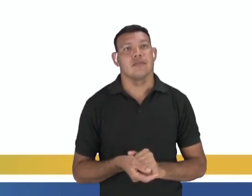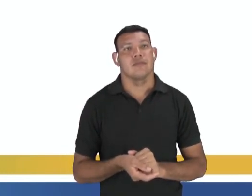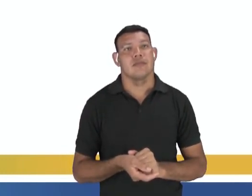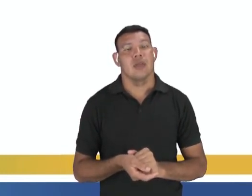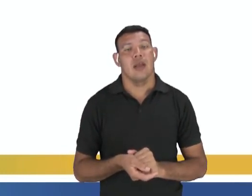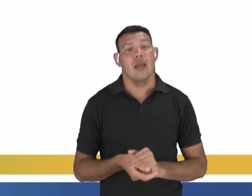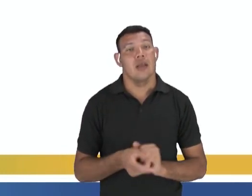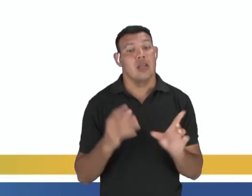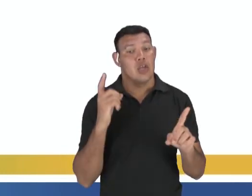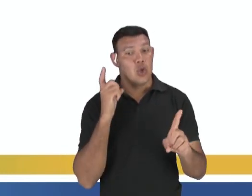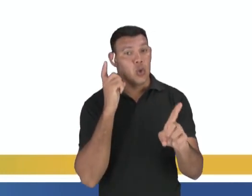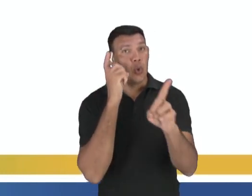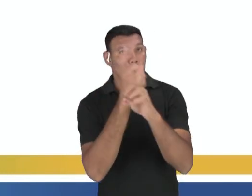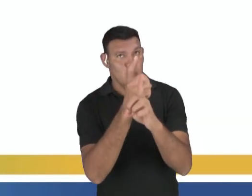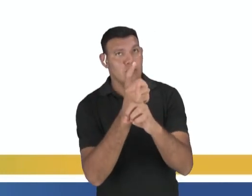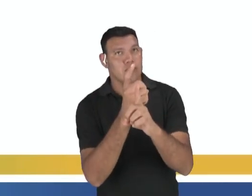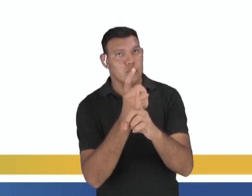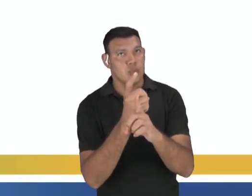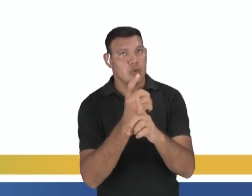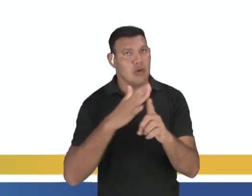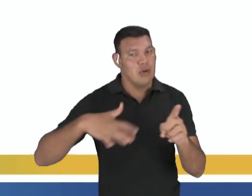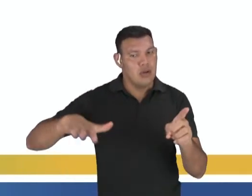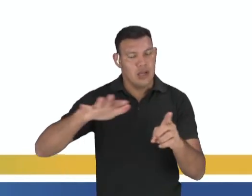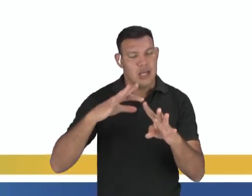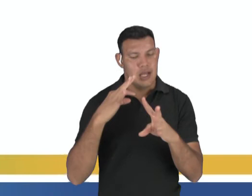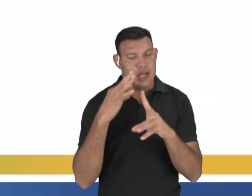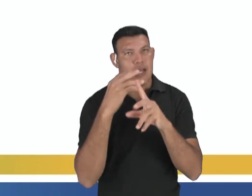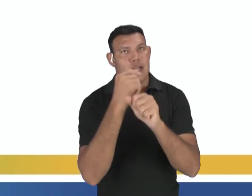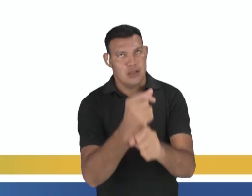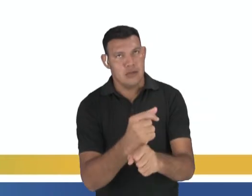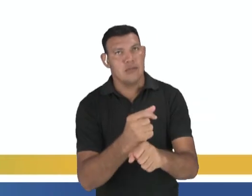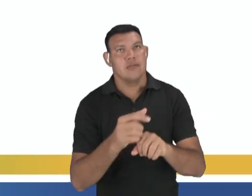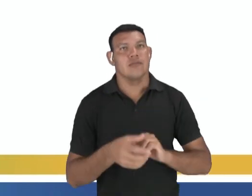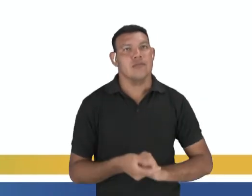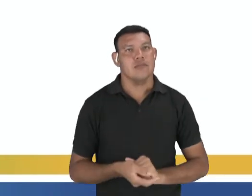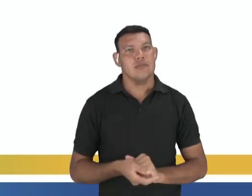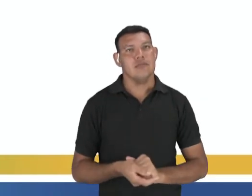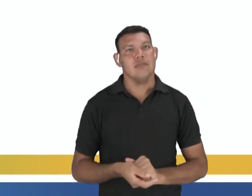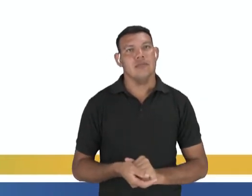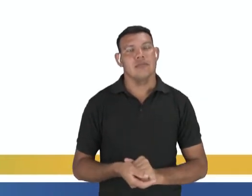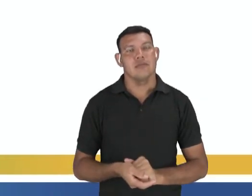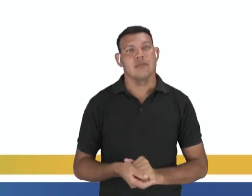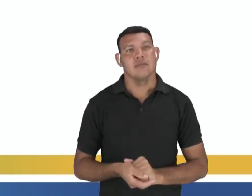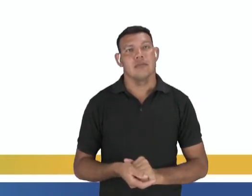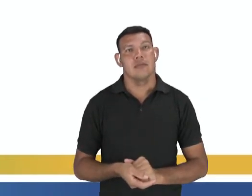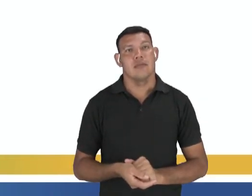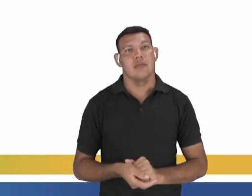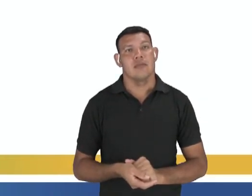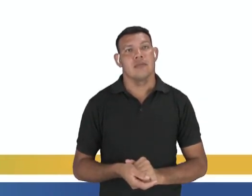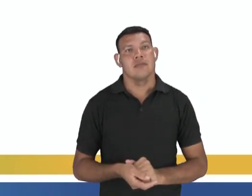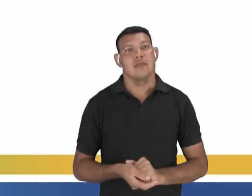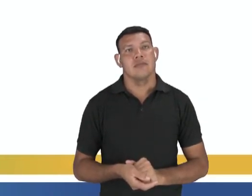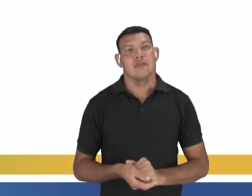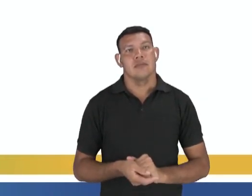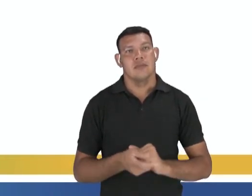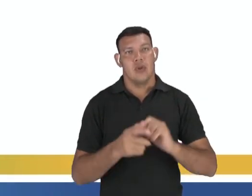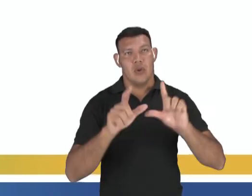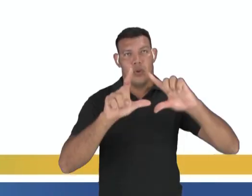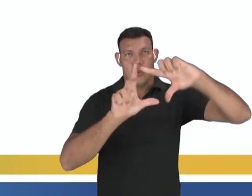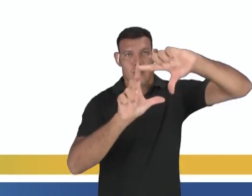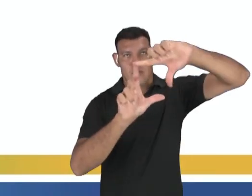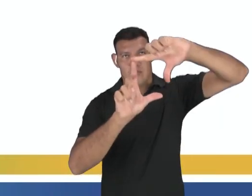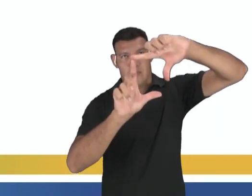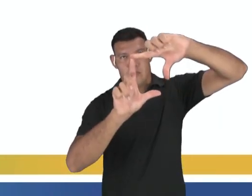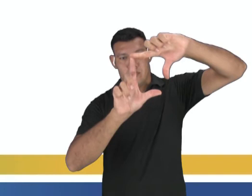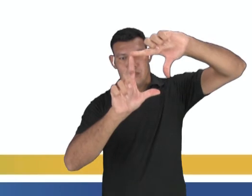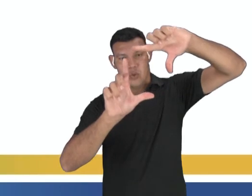temos nossa quadra e a primeira coisa que você tem que fazer é identificar que tipo de quadrilátero nós temos aí. A figura nos sugere que